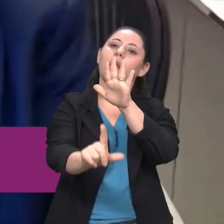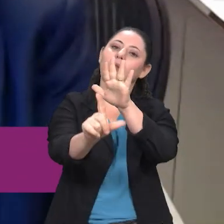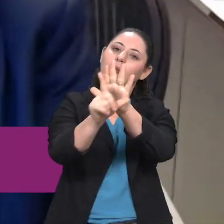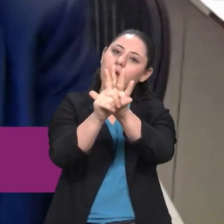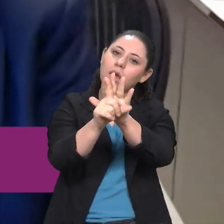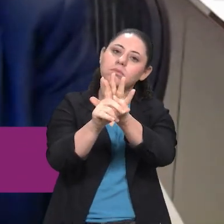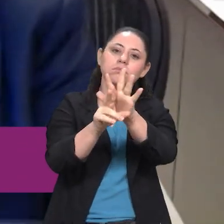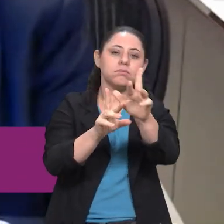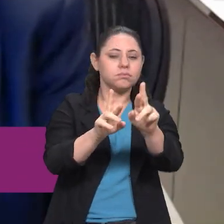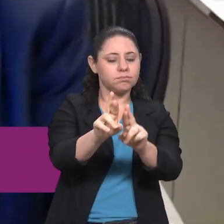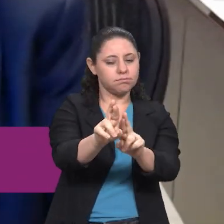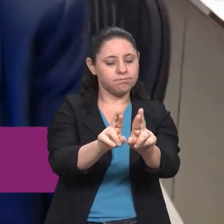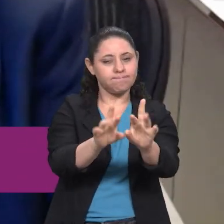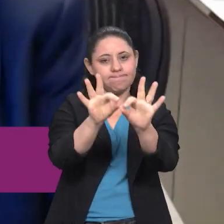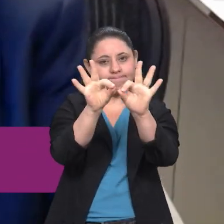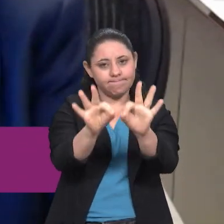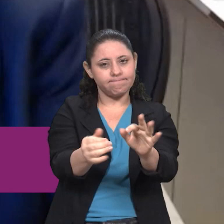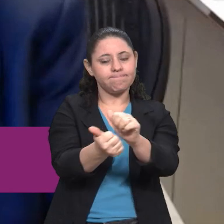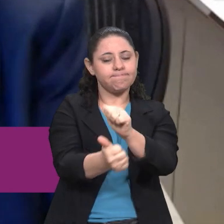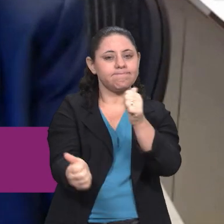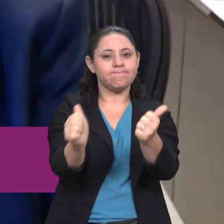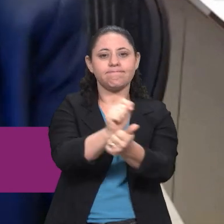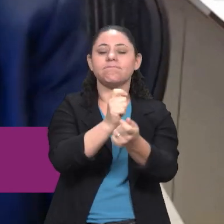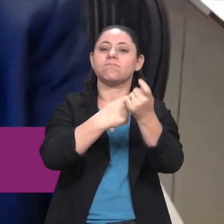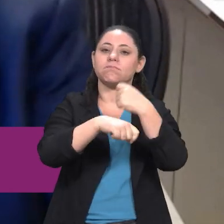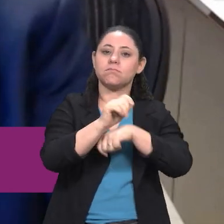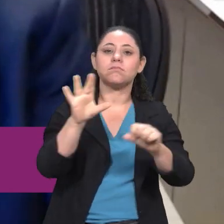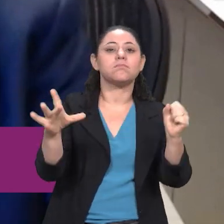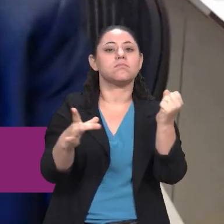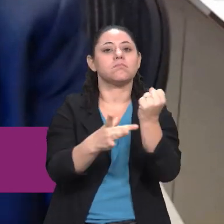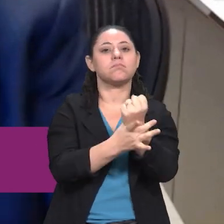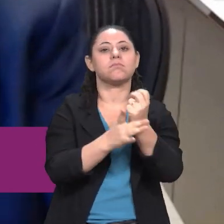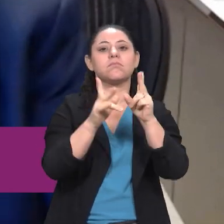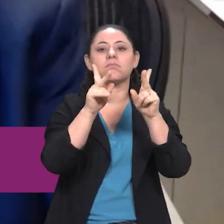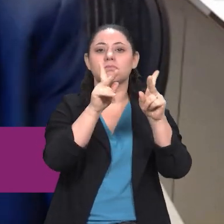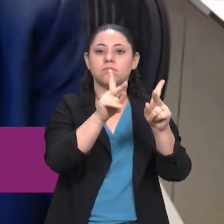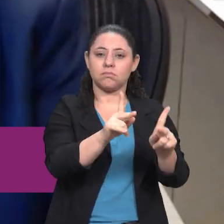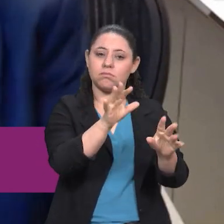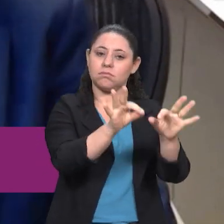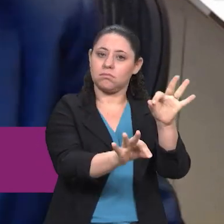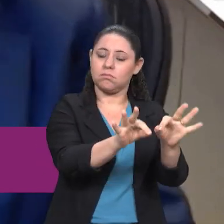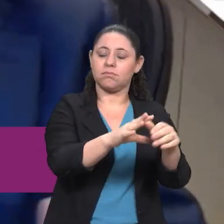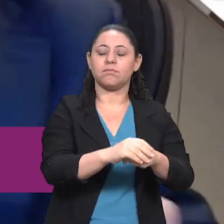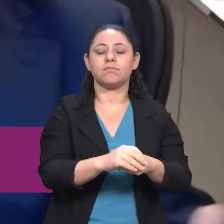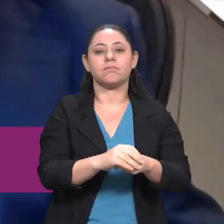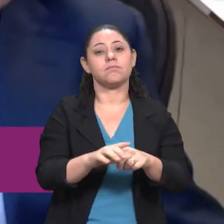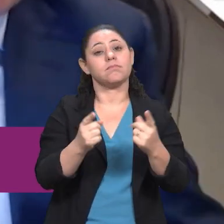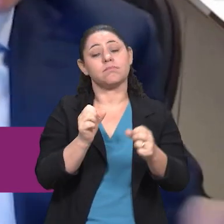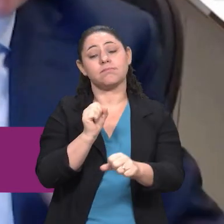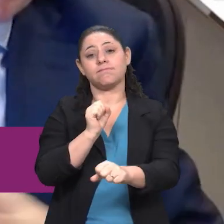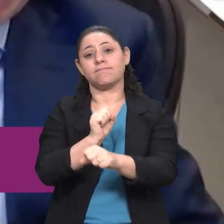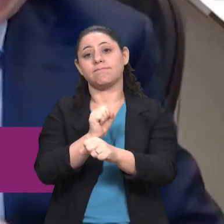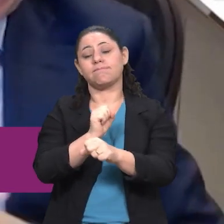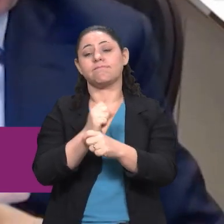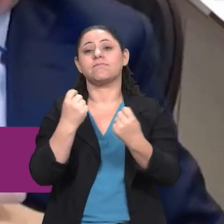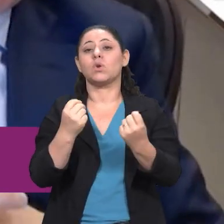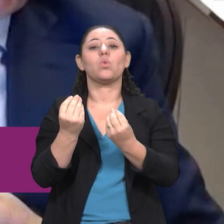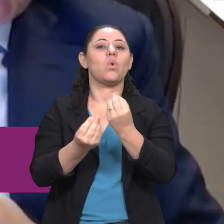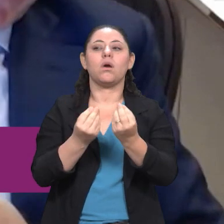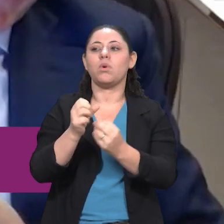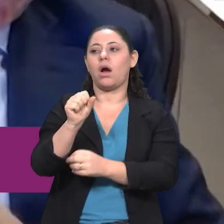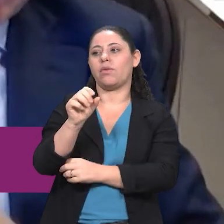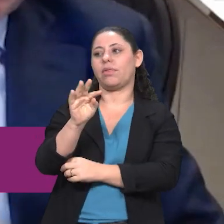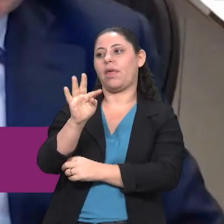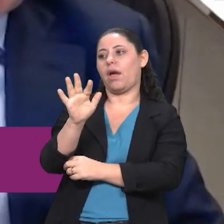lei, que regula de maneira adequada o processo administrativo e traz segurança jurídica, mas, obviamente, nós temos que aguardar